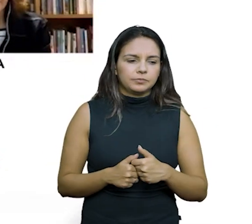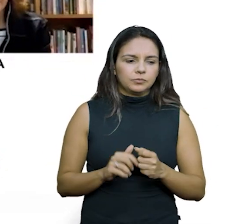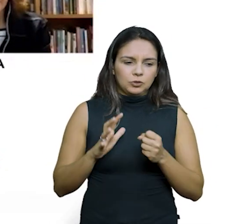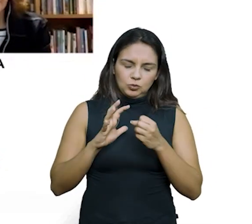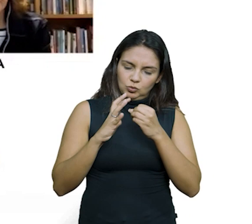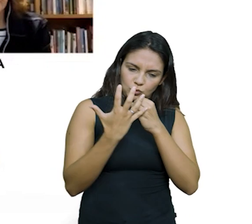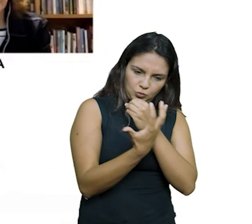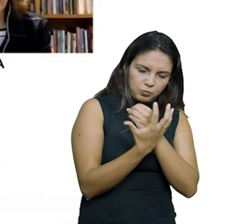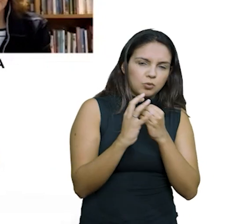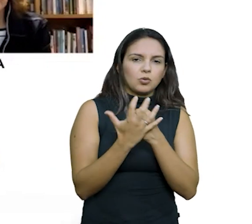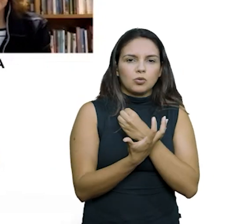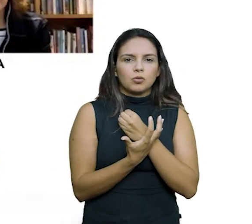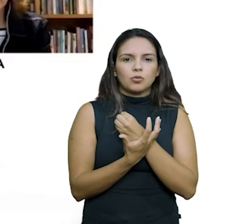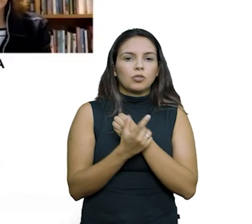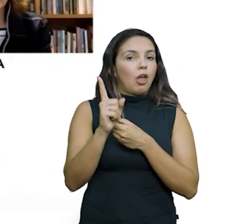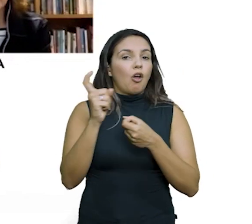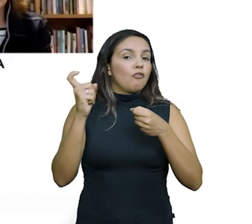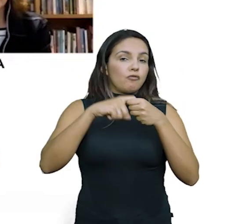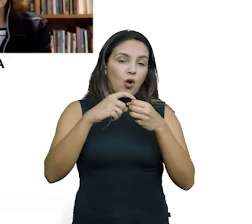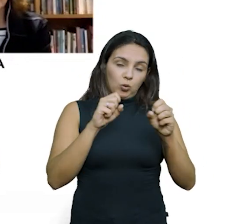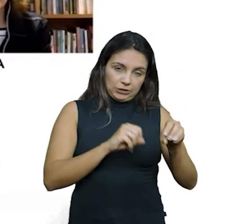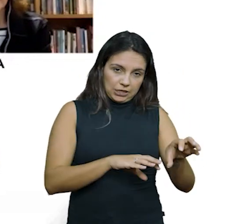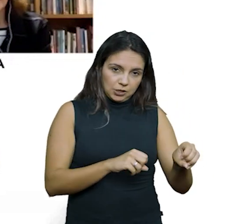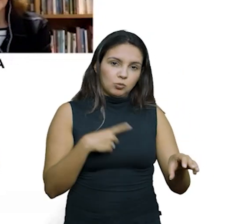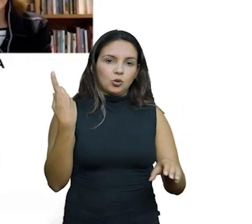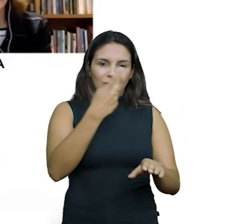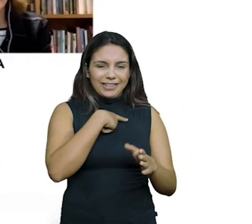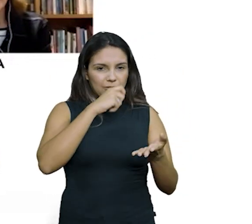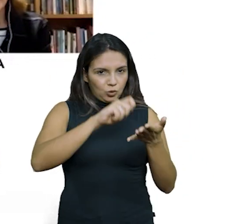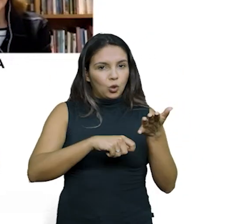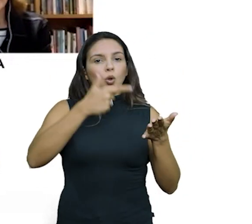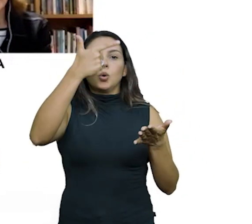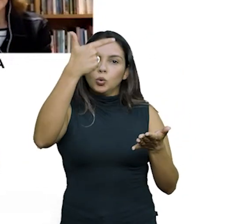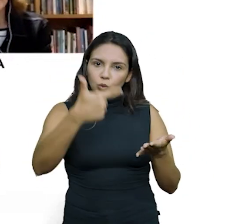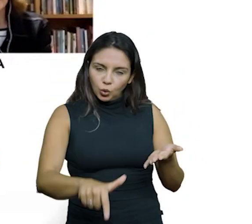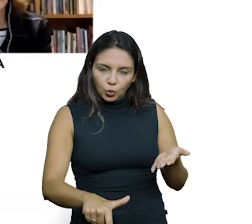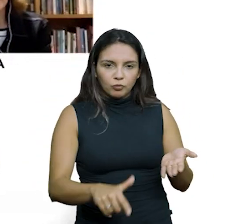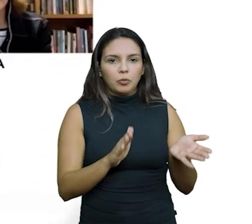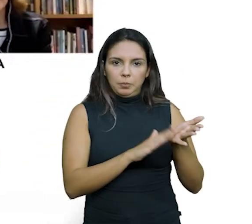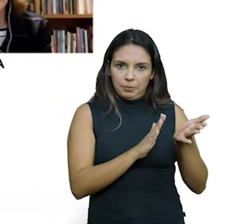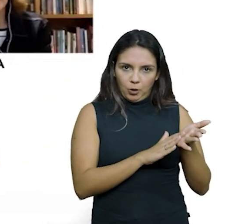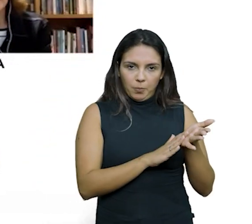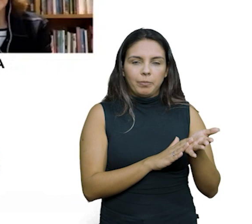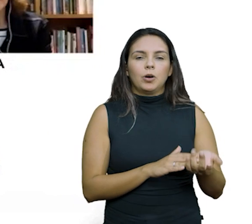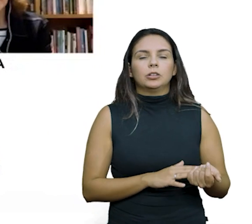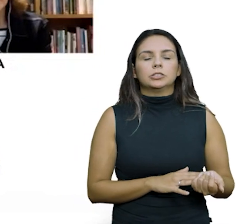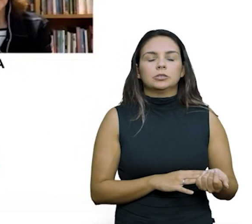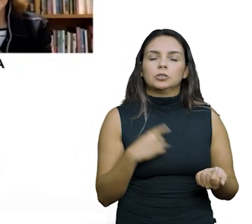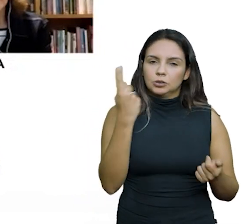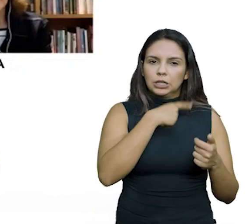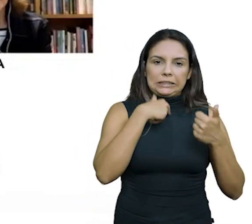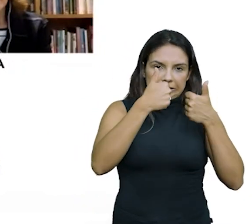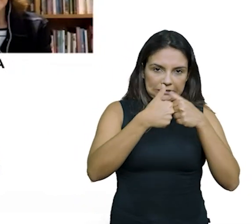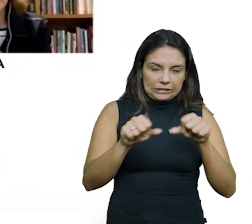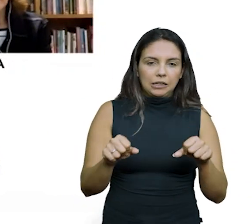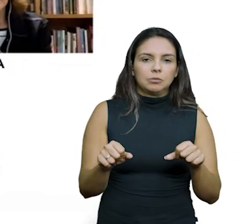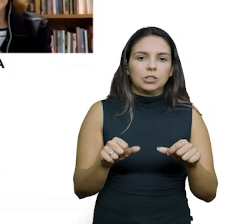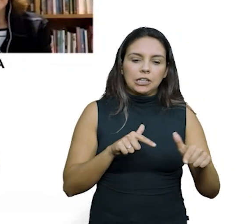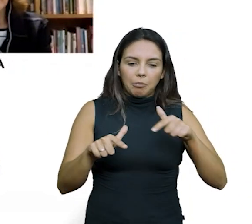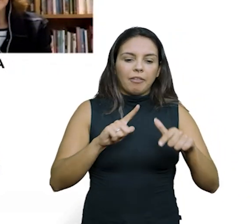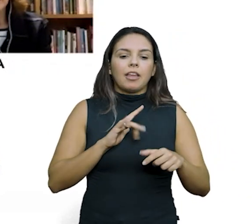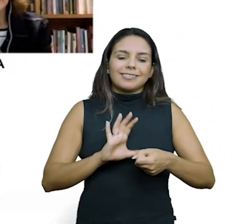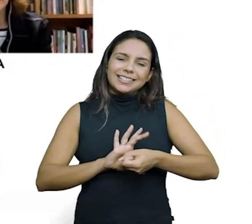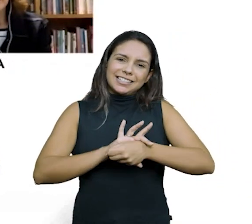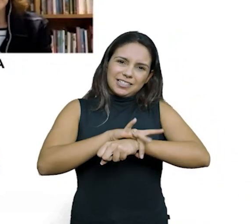da pandemia e a certeza que as aulas não voltariam, nós assinamos um novo acordo. Então, nós, nesse momento, estamos trabalhando com uma